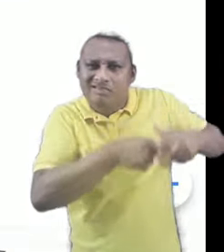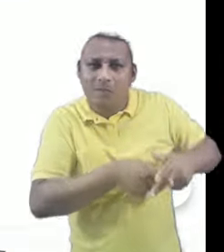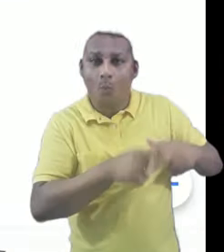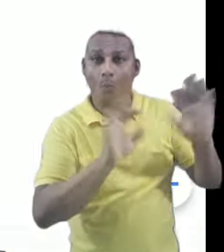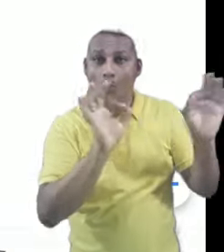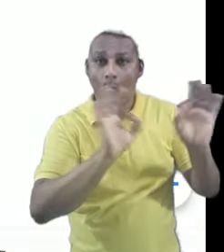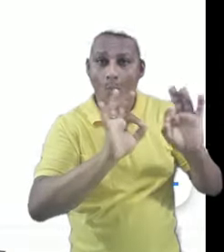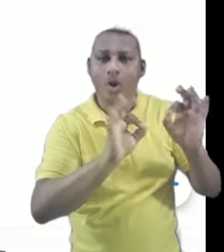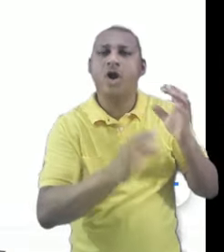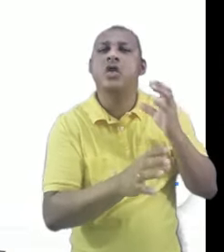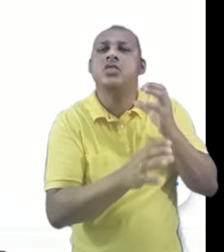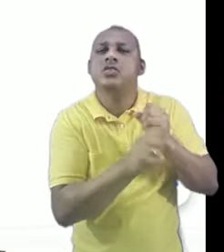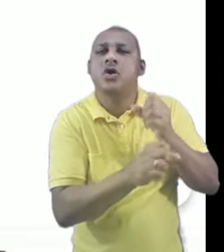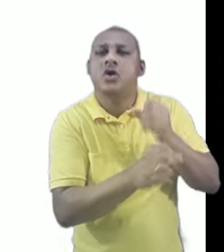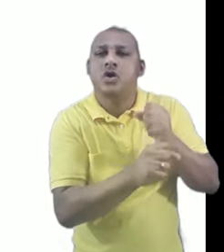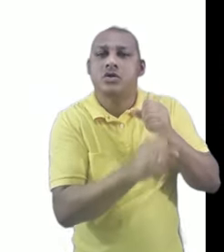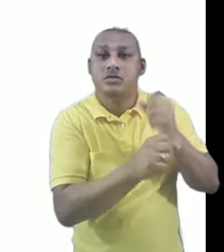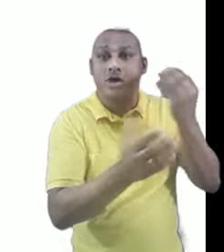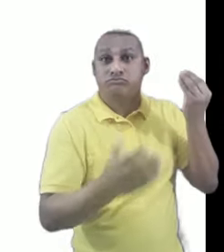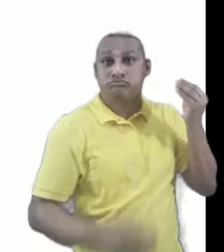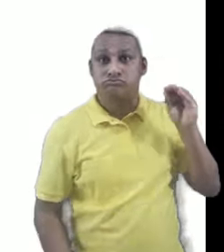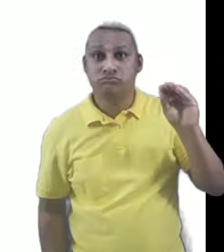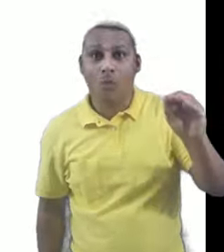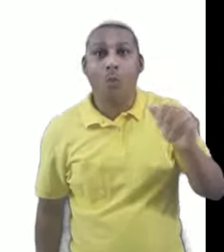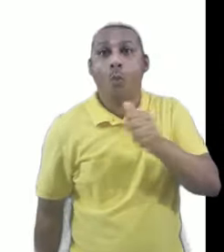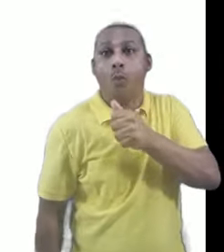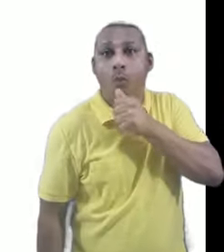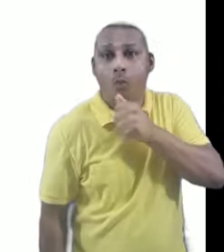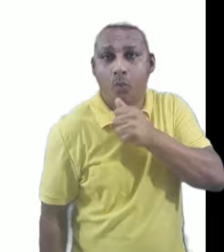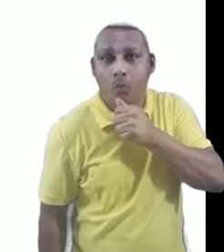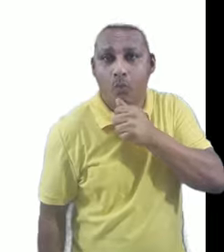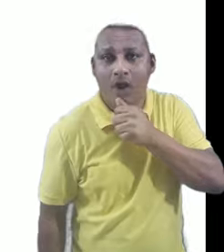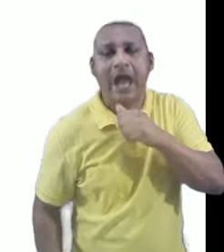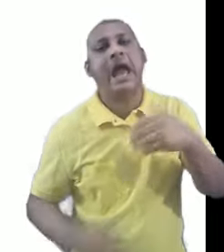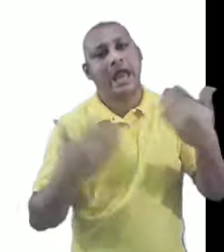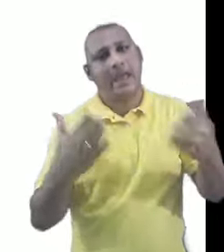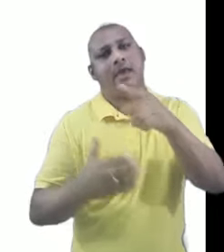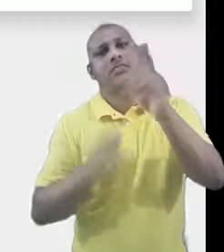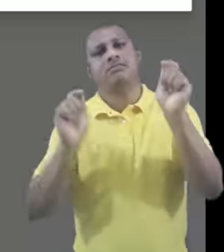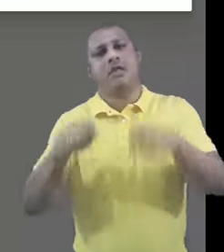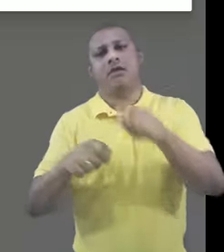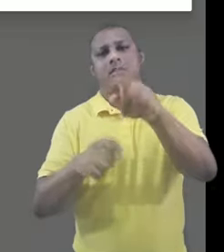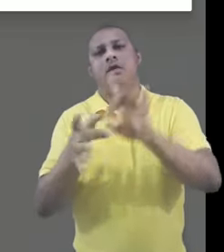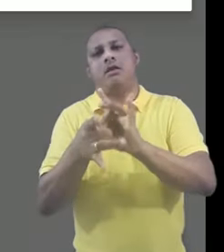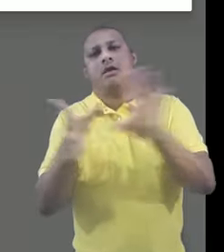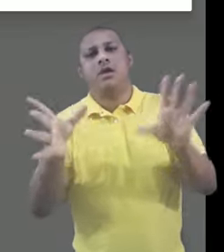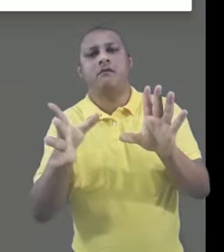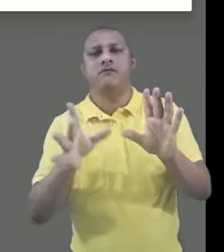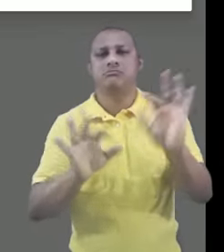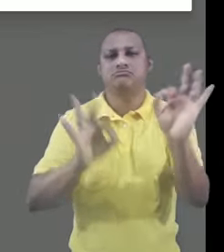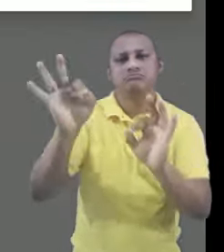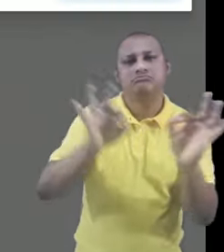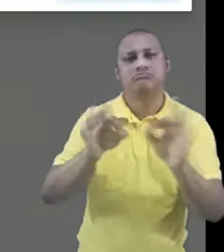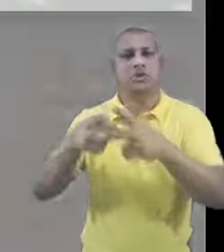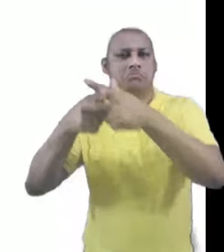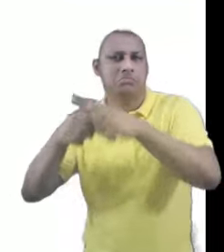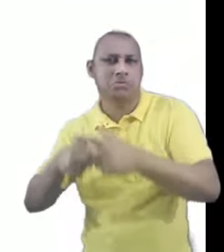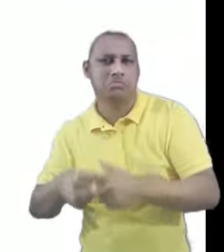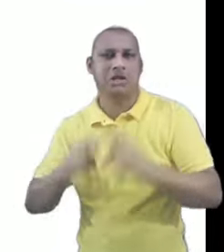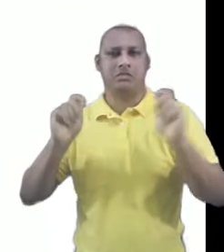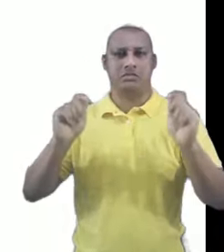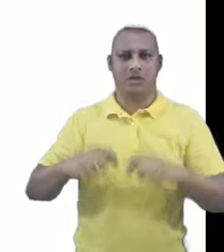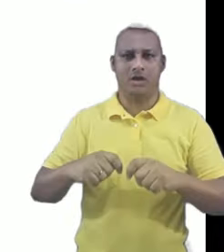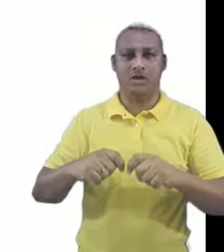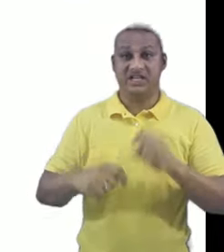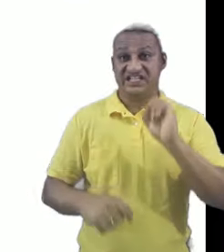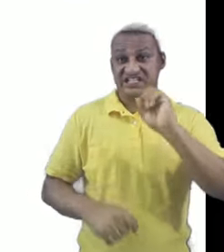corrigido com nota. Agora, se você enviar novamente esse documento na atividade, ela novamente deixa